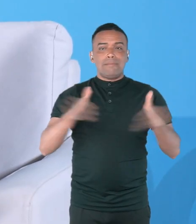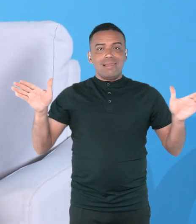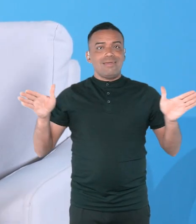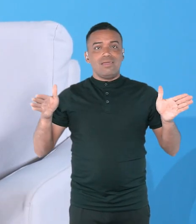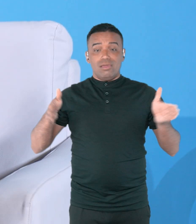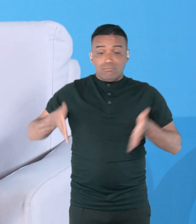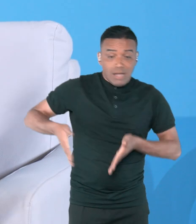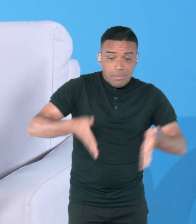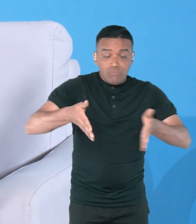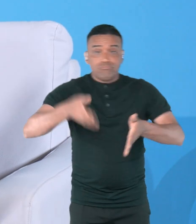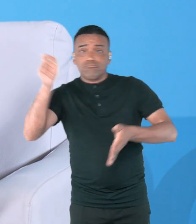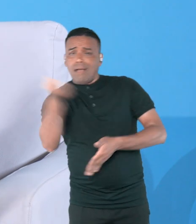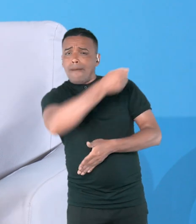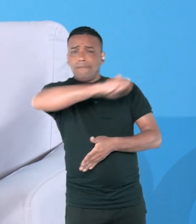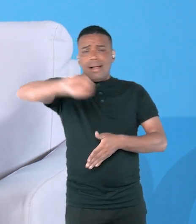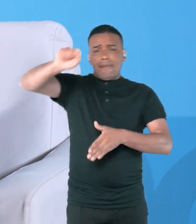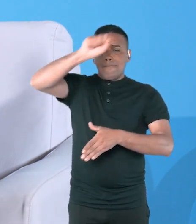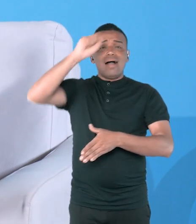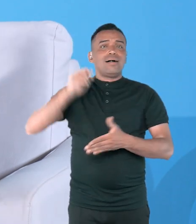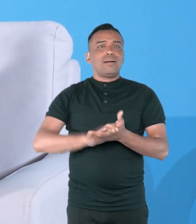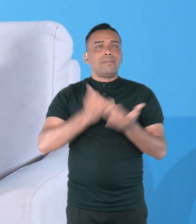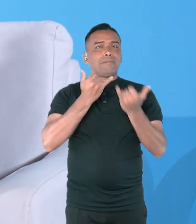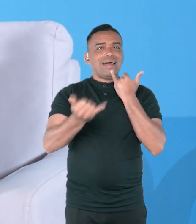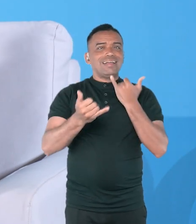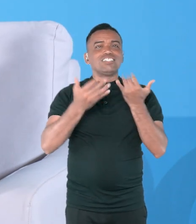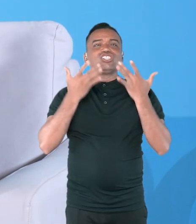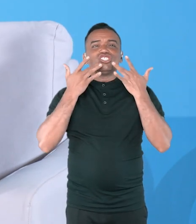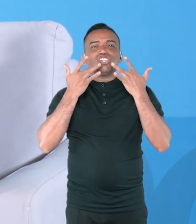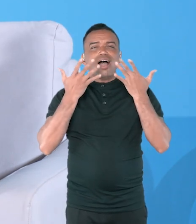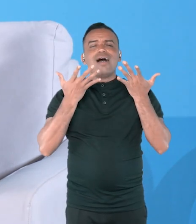a estrada, é uma imagem que eu tenho, que o Brecht faz isso